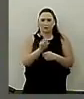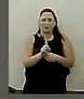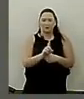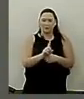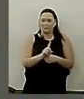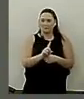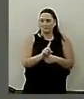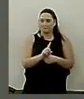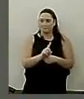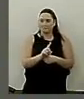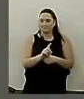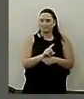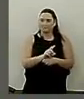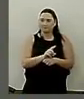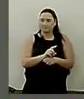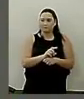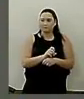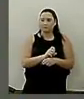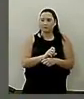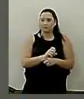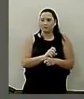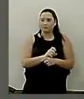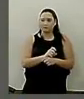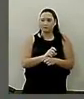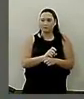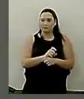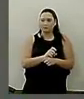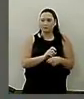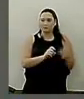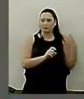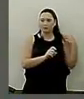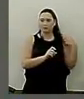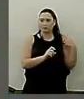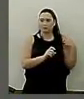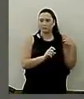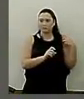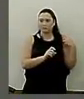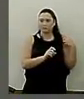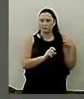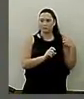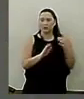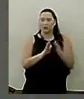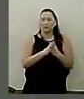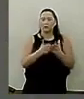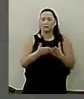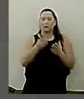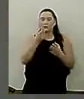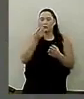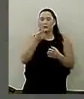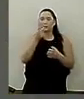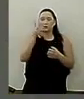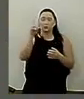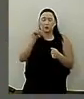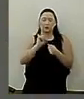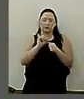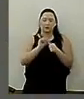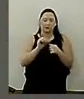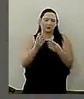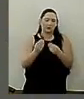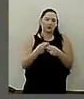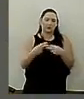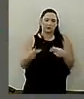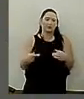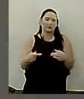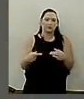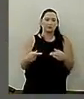vezes Ele quiser para o nosso bem. A Bíblia diz que Deus faz muitas coisas porque nos